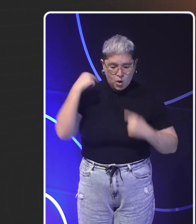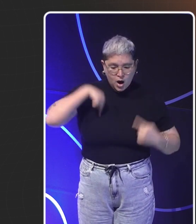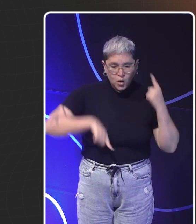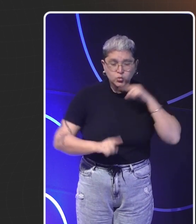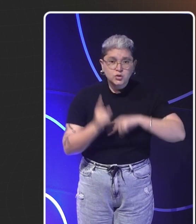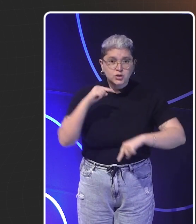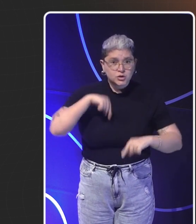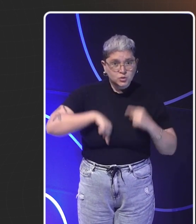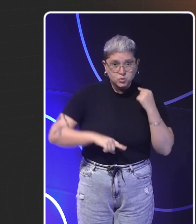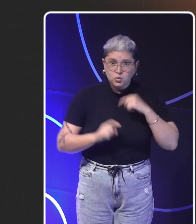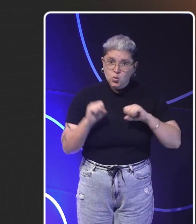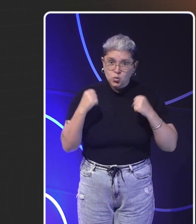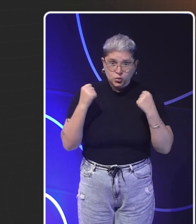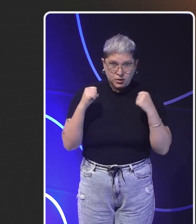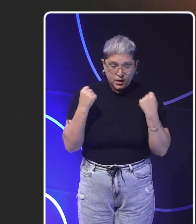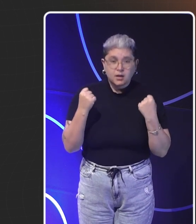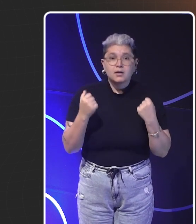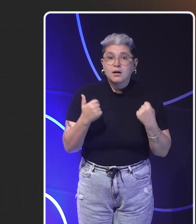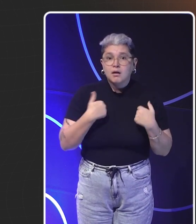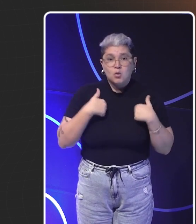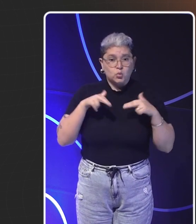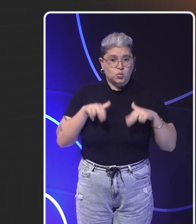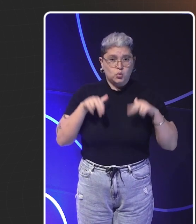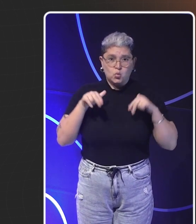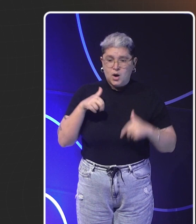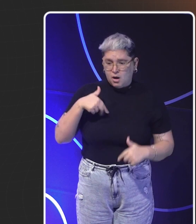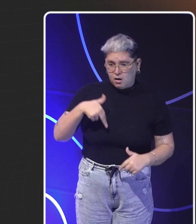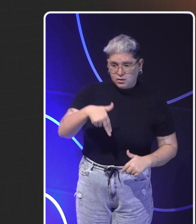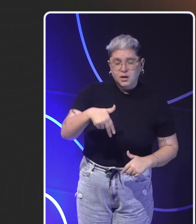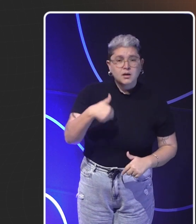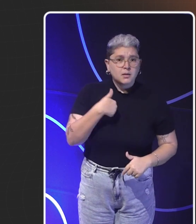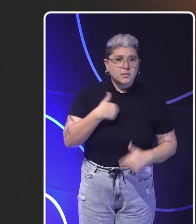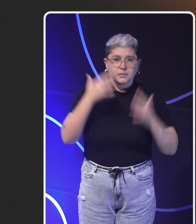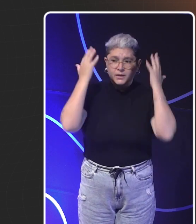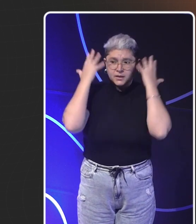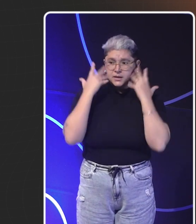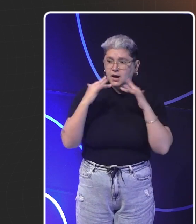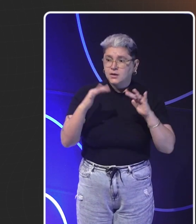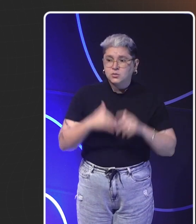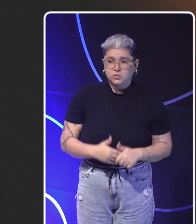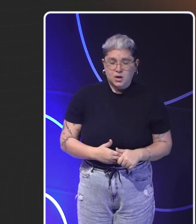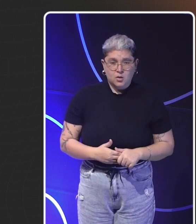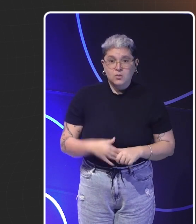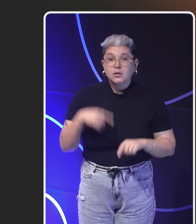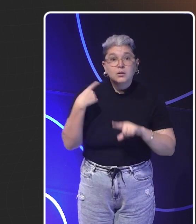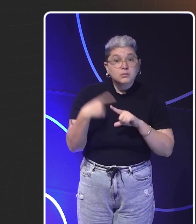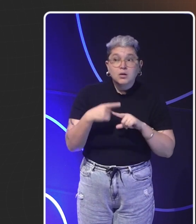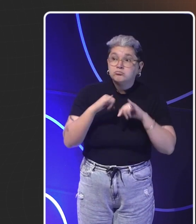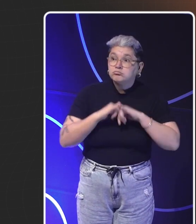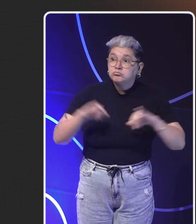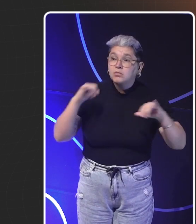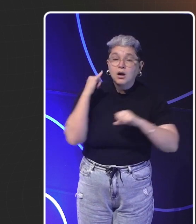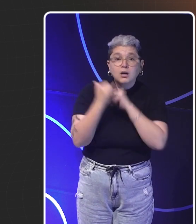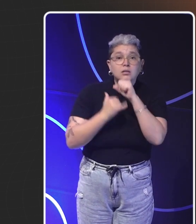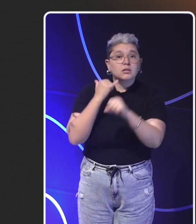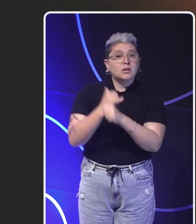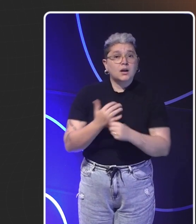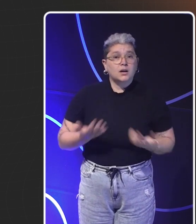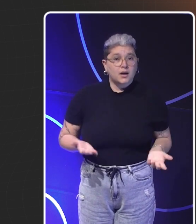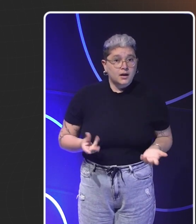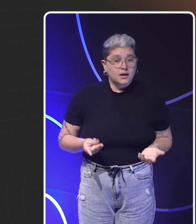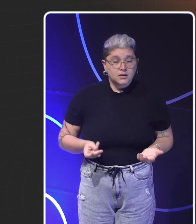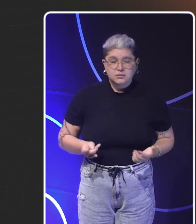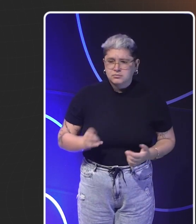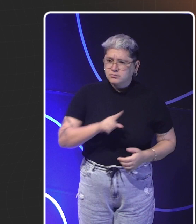nunca andei, e para mim isso sempre foi natural. E eu falava sobre isso na internet, e as pessoas, né,